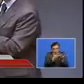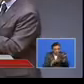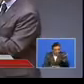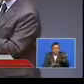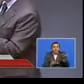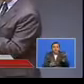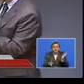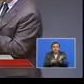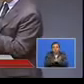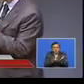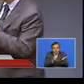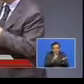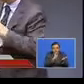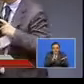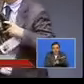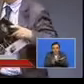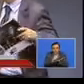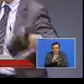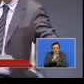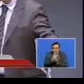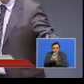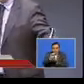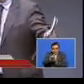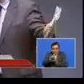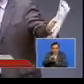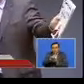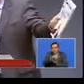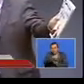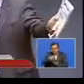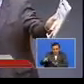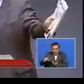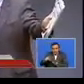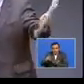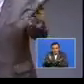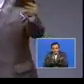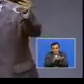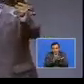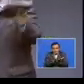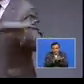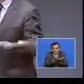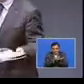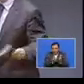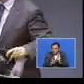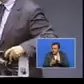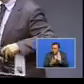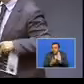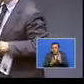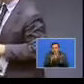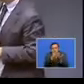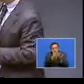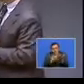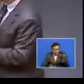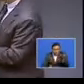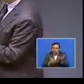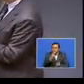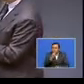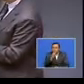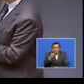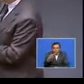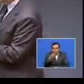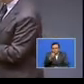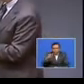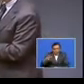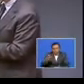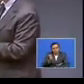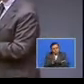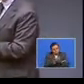da Carta Capital dessa semana. Foi a principal matéria de capa, uma matéria com 12 páginas falando sobre